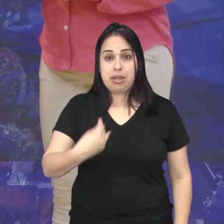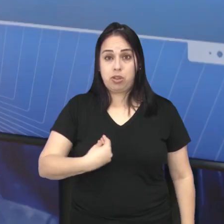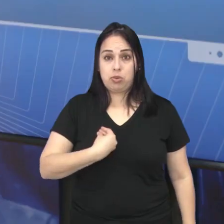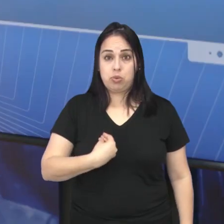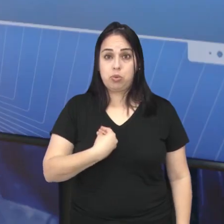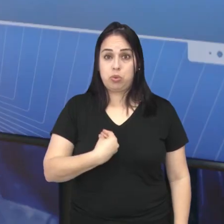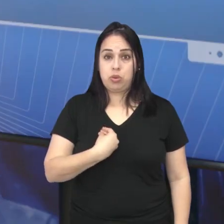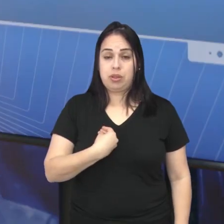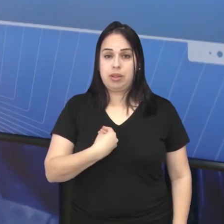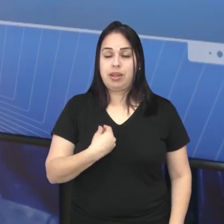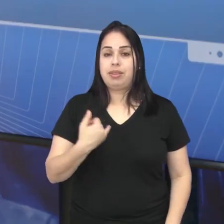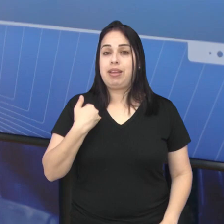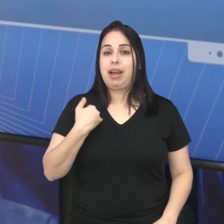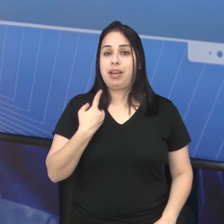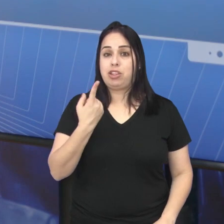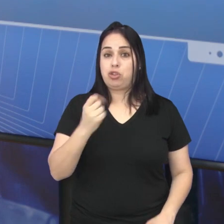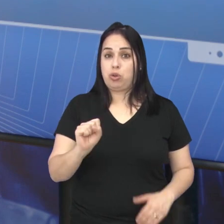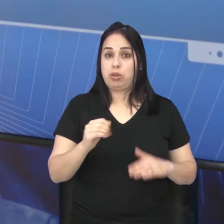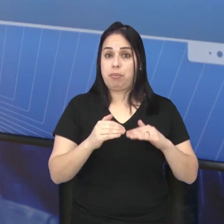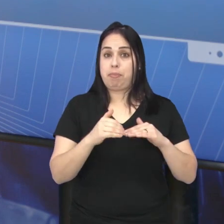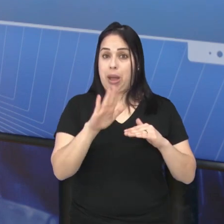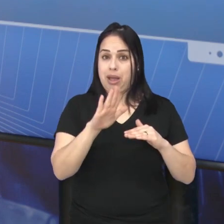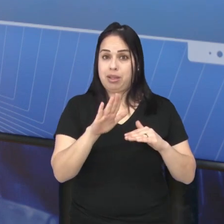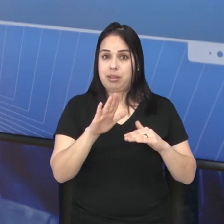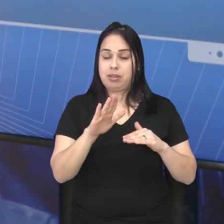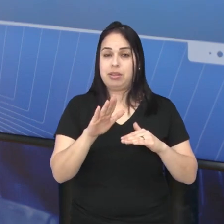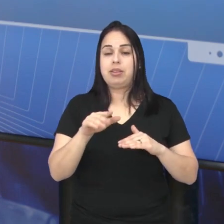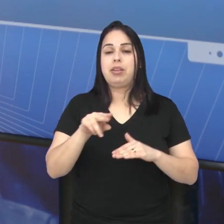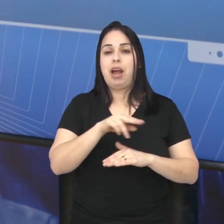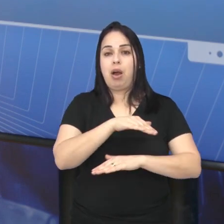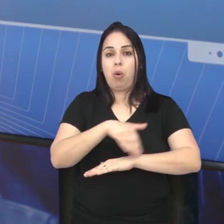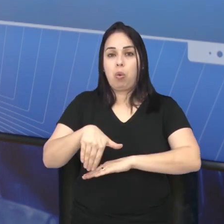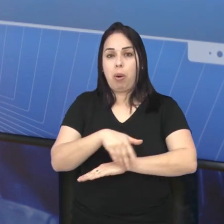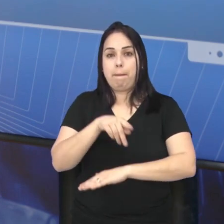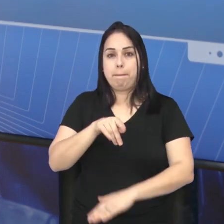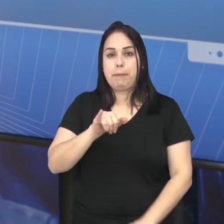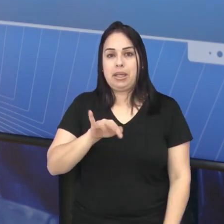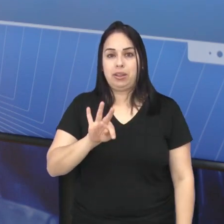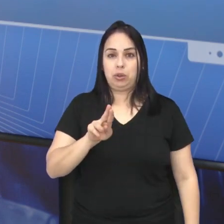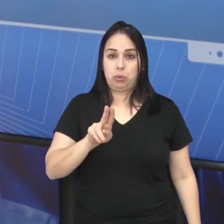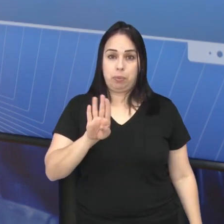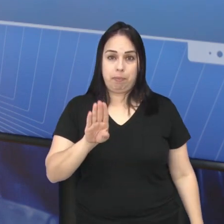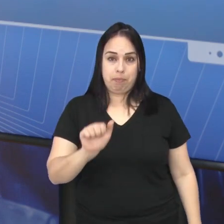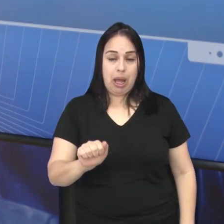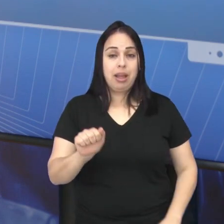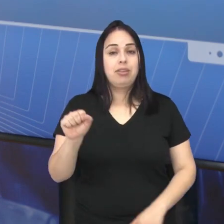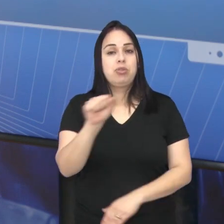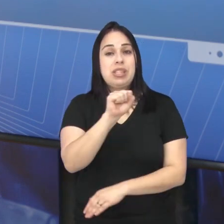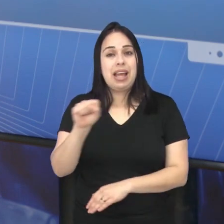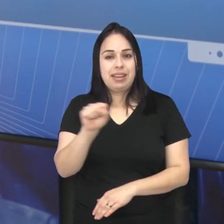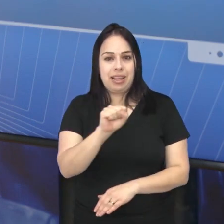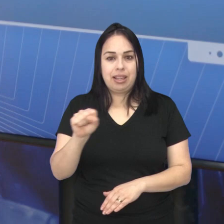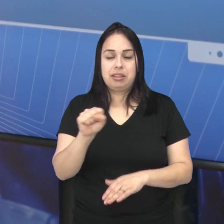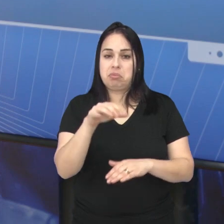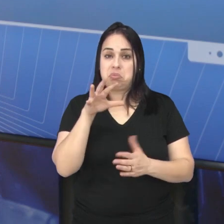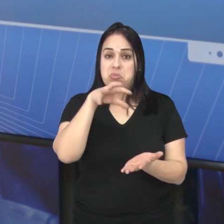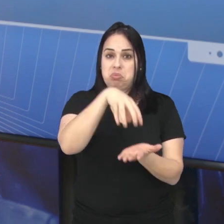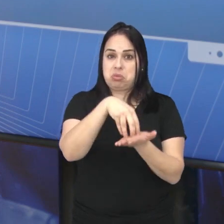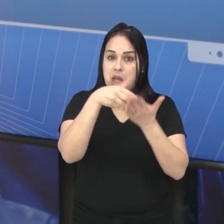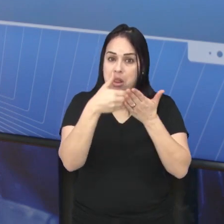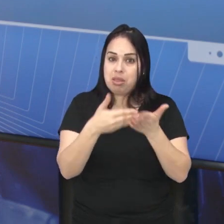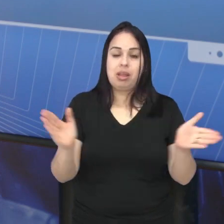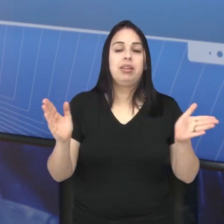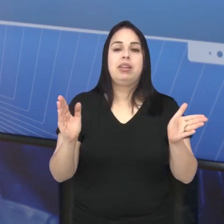pessoalmente para os maiores de idade. É o CAPS-AD 3, na Rua Pituba, número 100, Jardim Satélite. É um